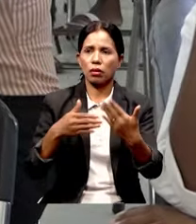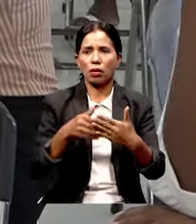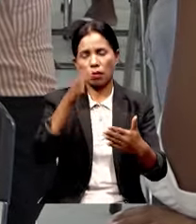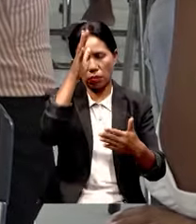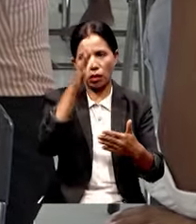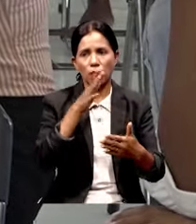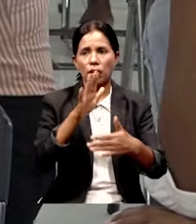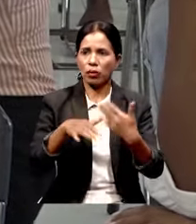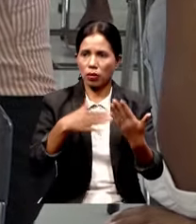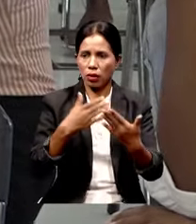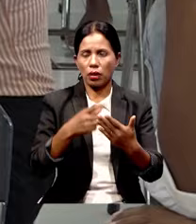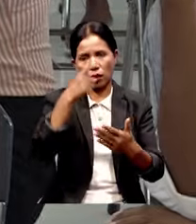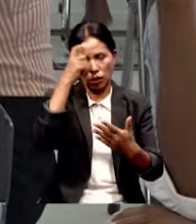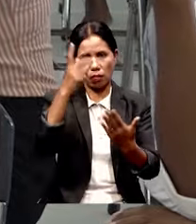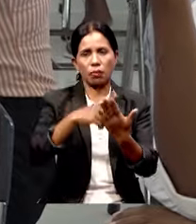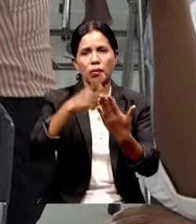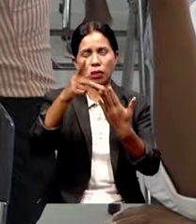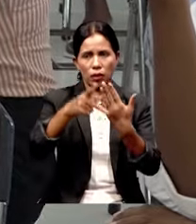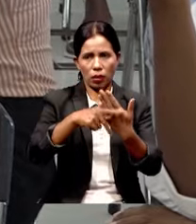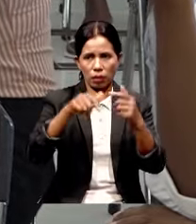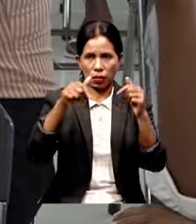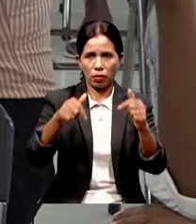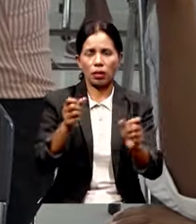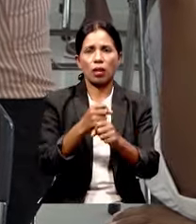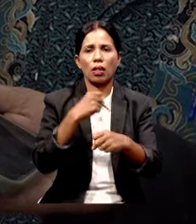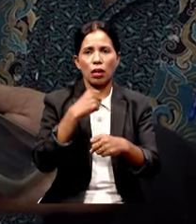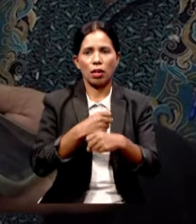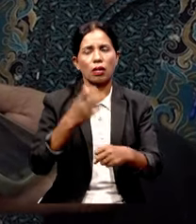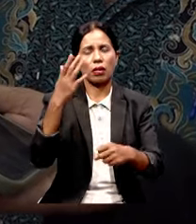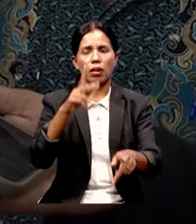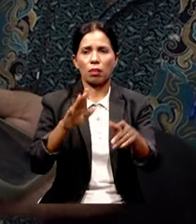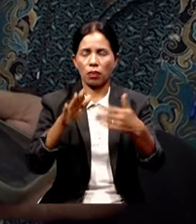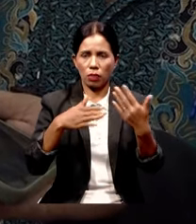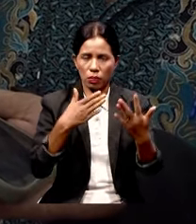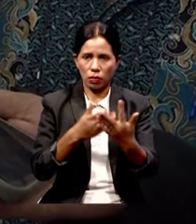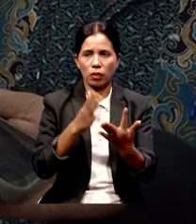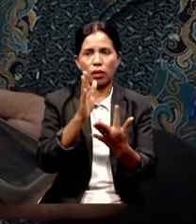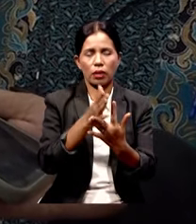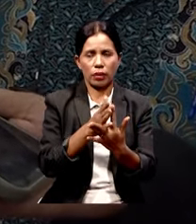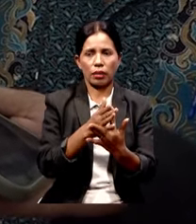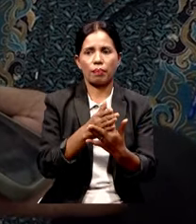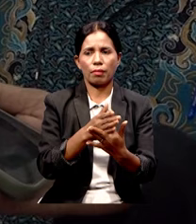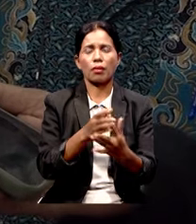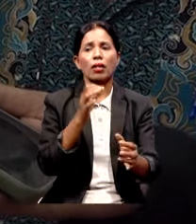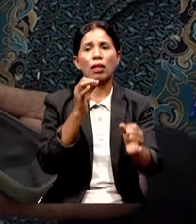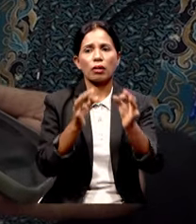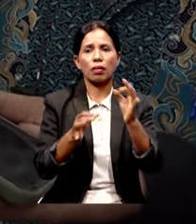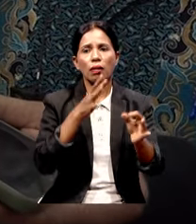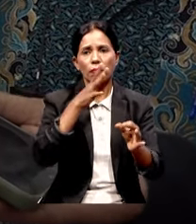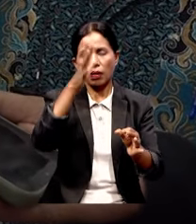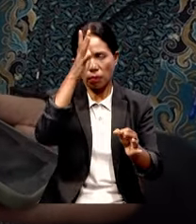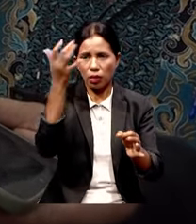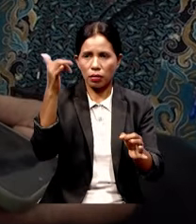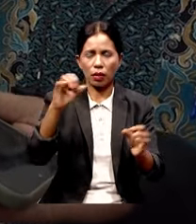sira, tamba programa, né, programa ida que se halau ia comunidade ne let hoy dane secare in amansira